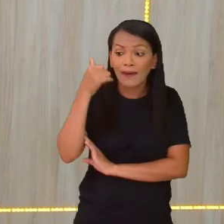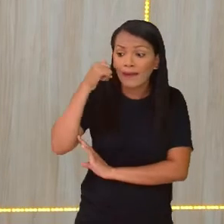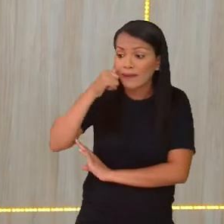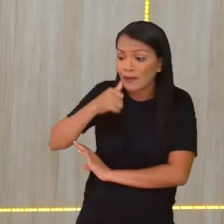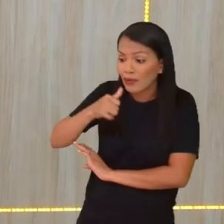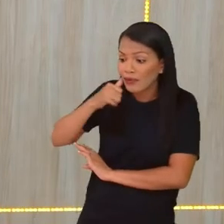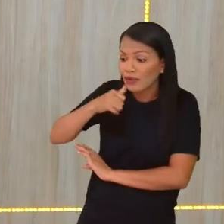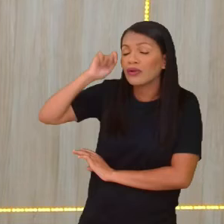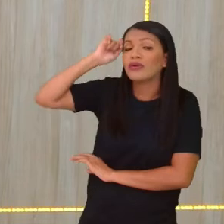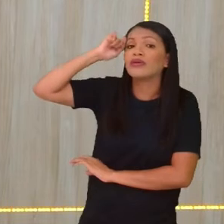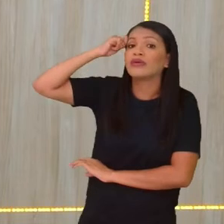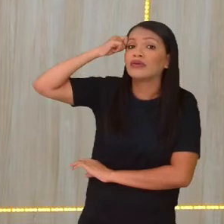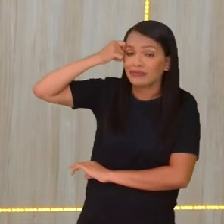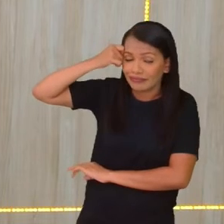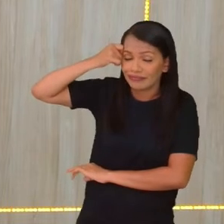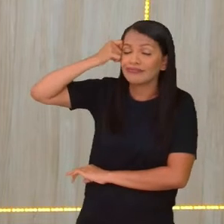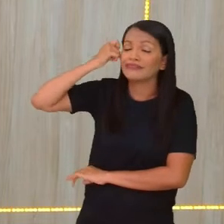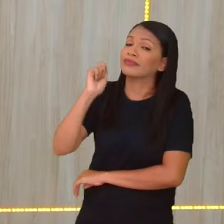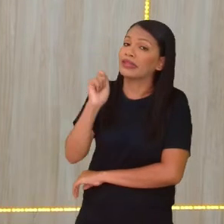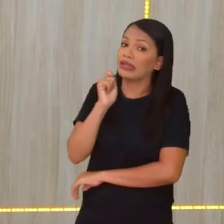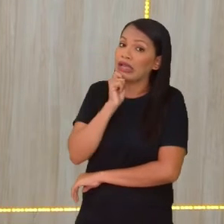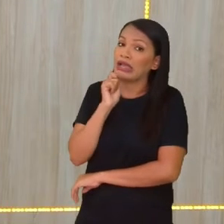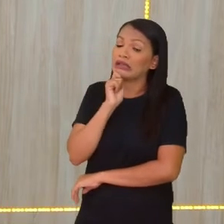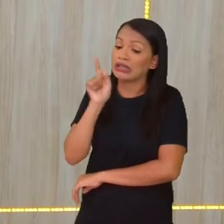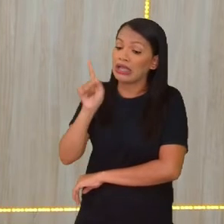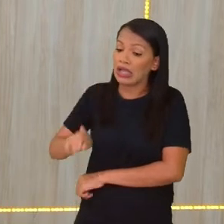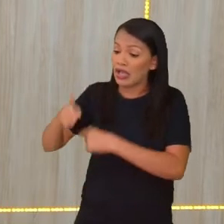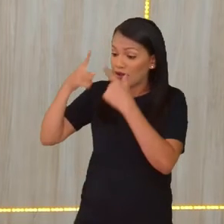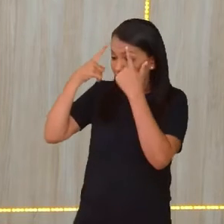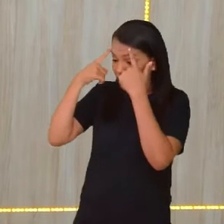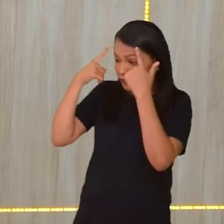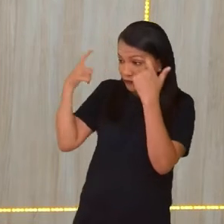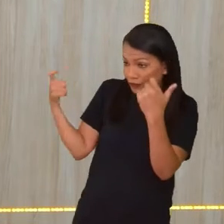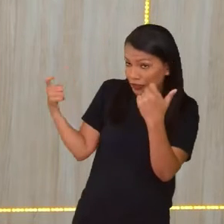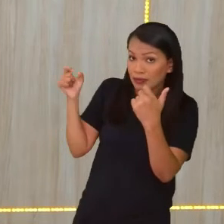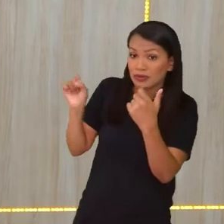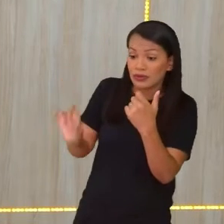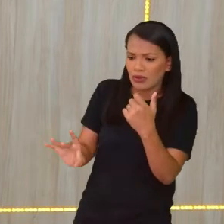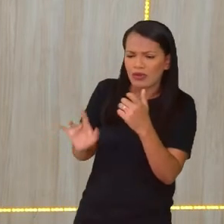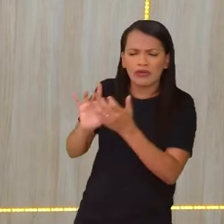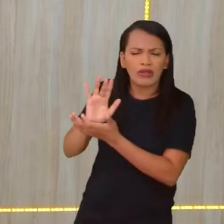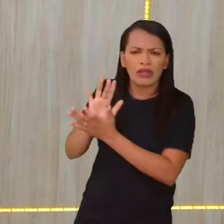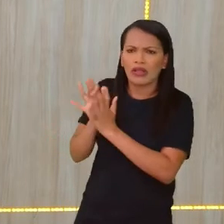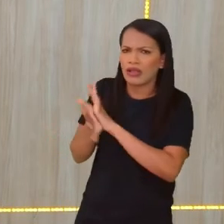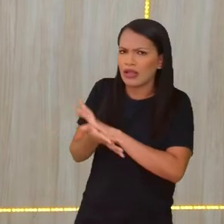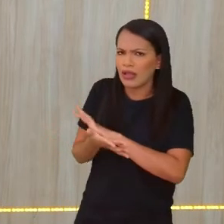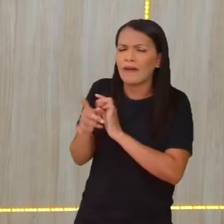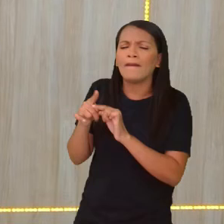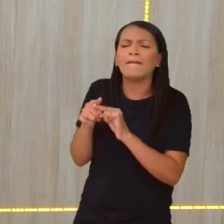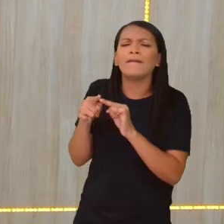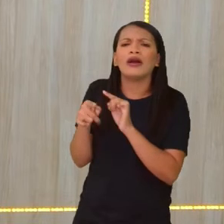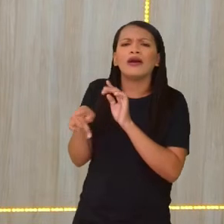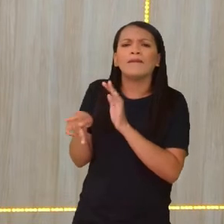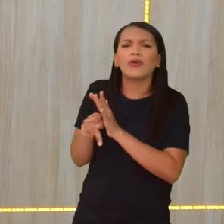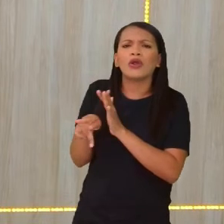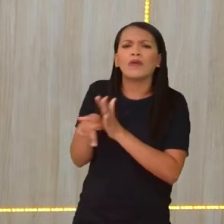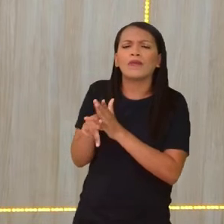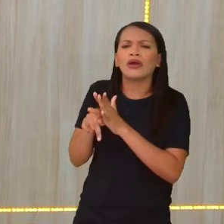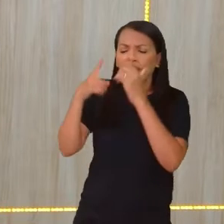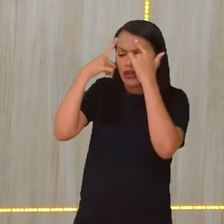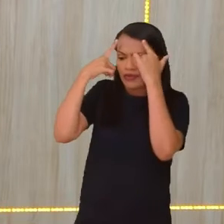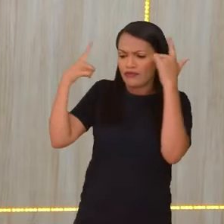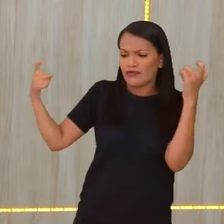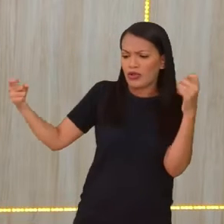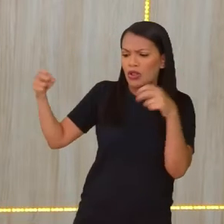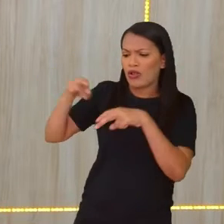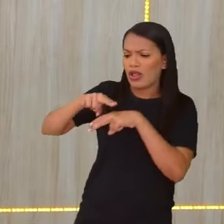negra, ela ainda é vítima não somente do racismo, mas da própria, né, violência, né, de